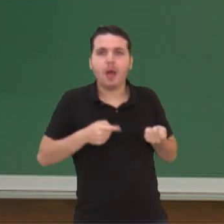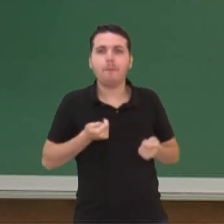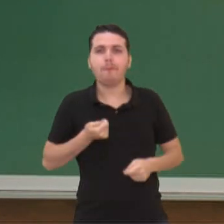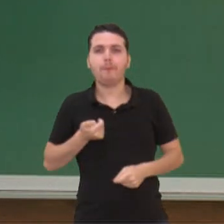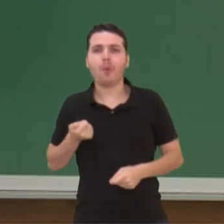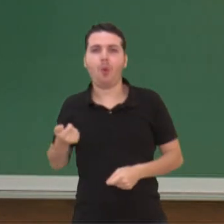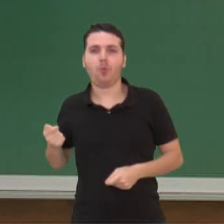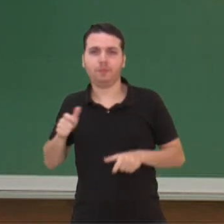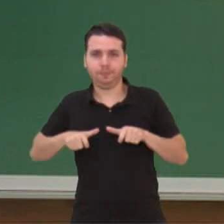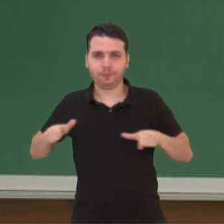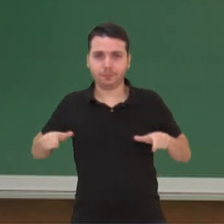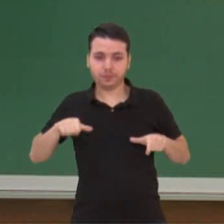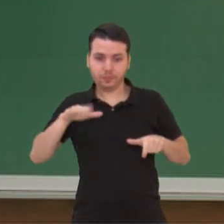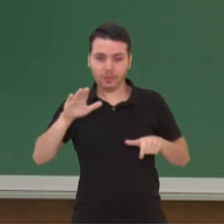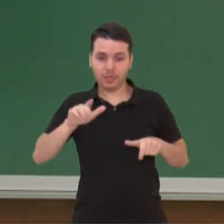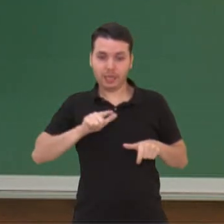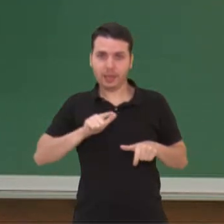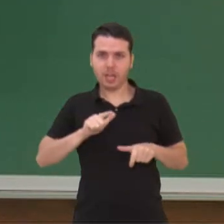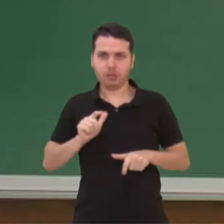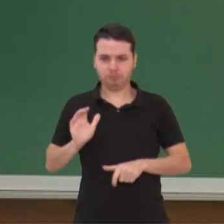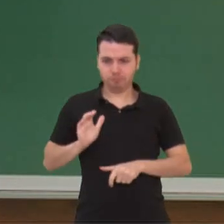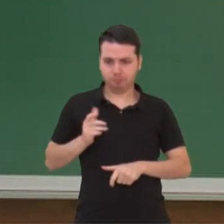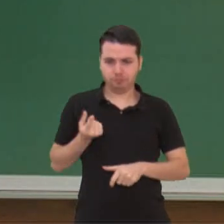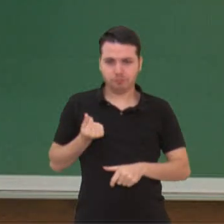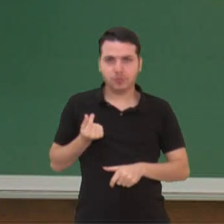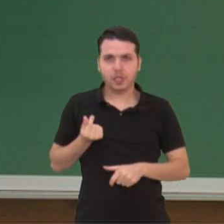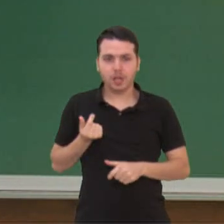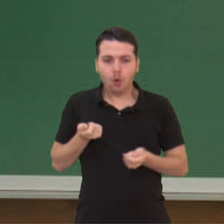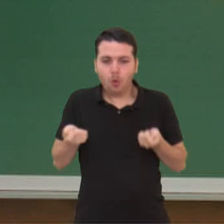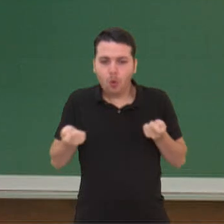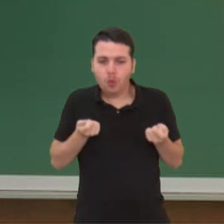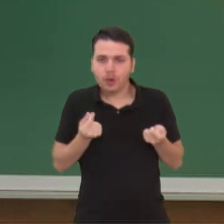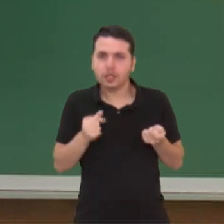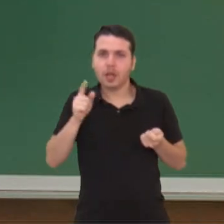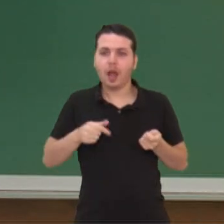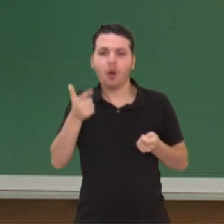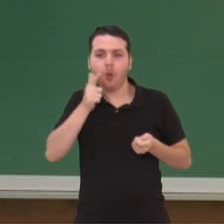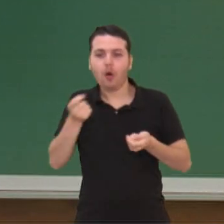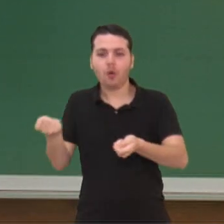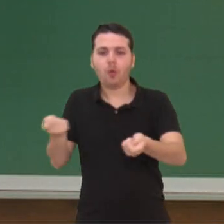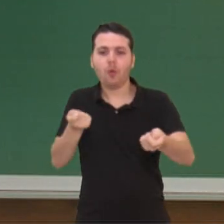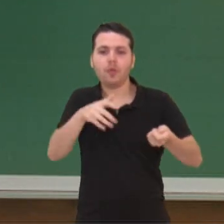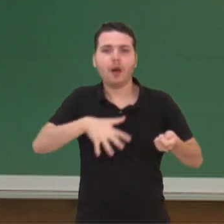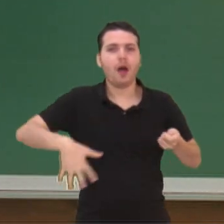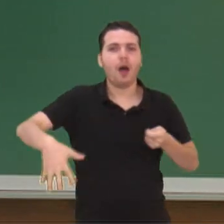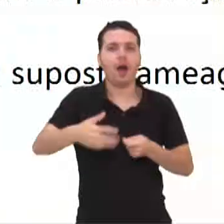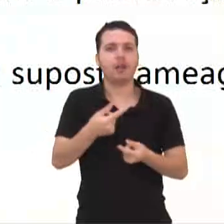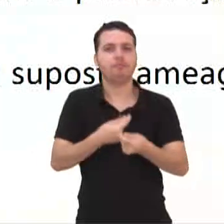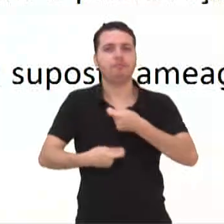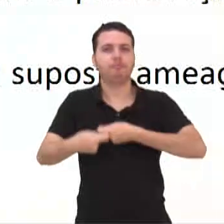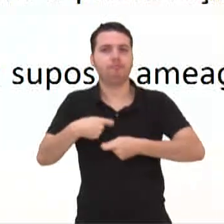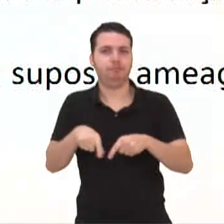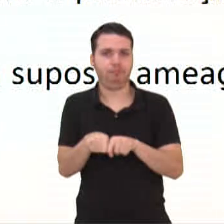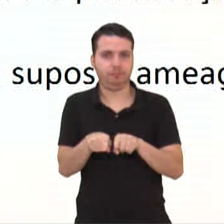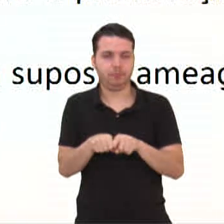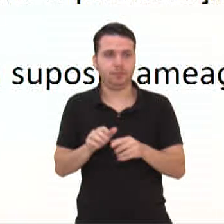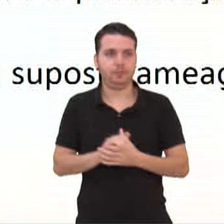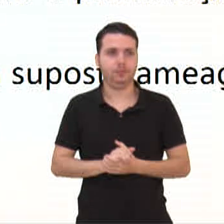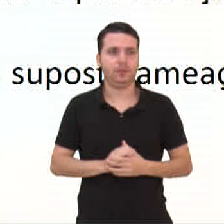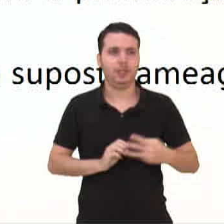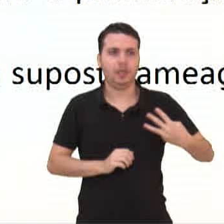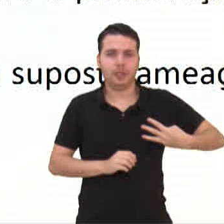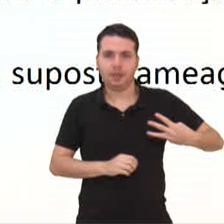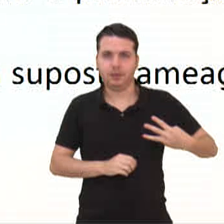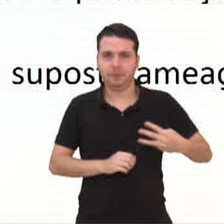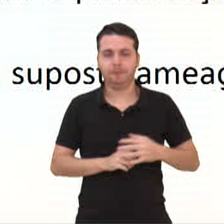esse poder econômico, detém também a influência no comércio mundial. Na terceira, nesta fase do